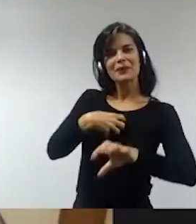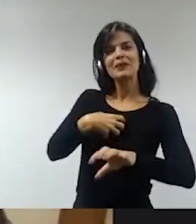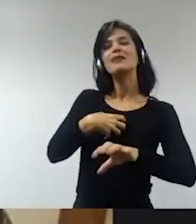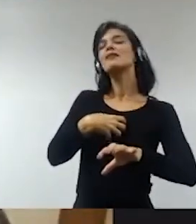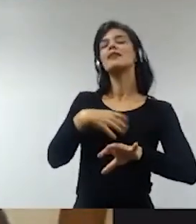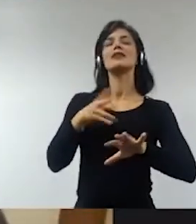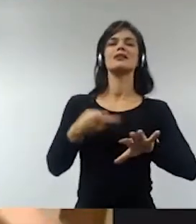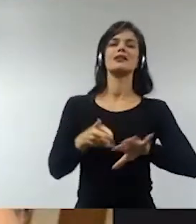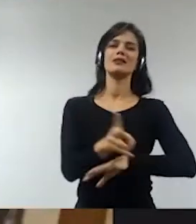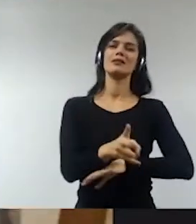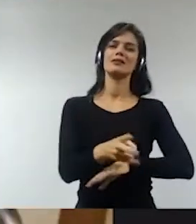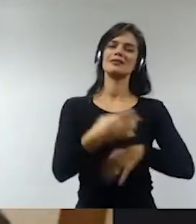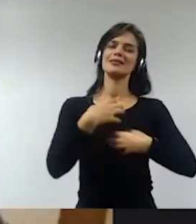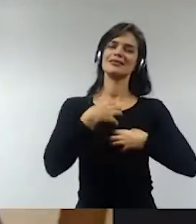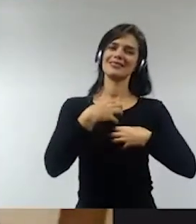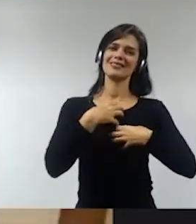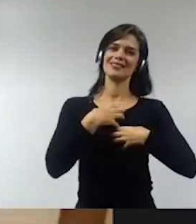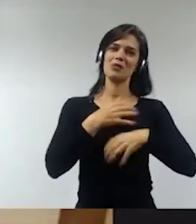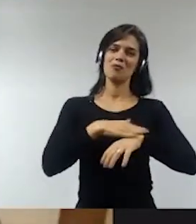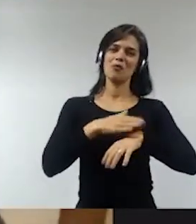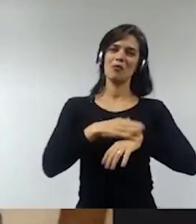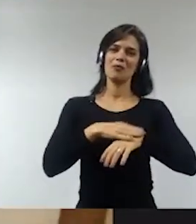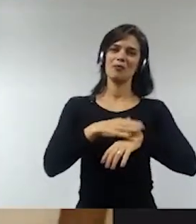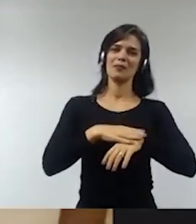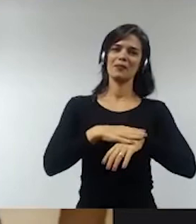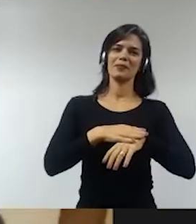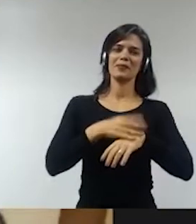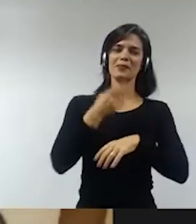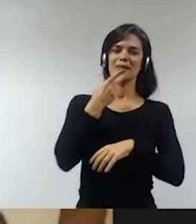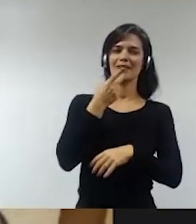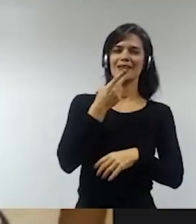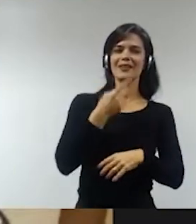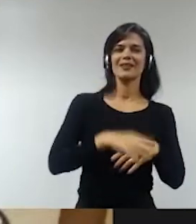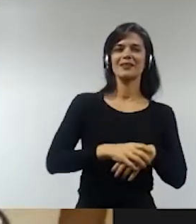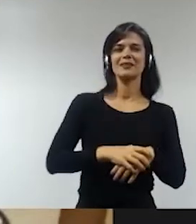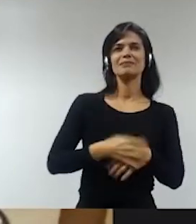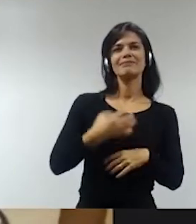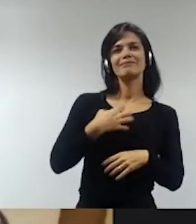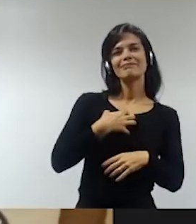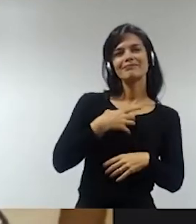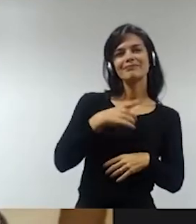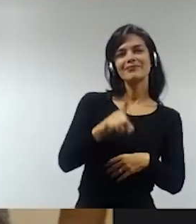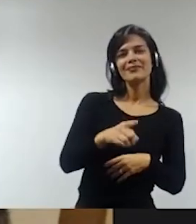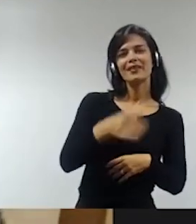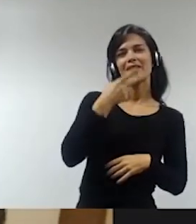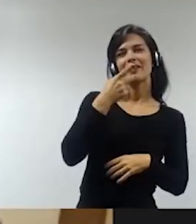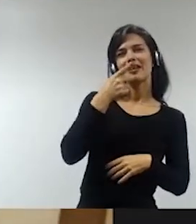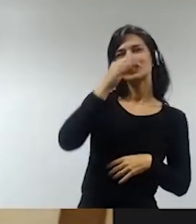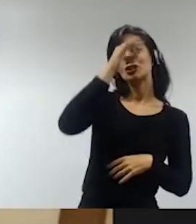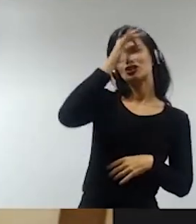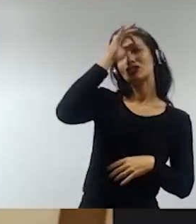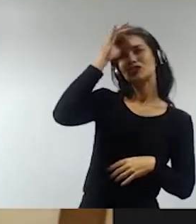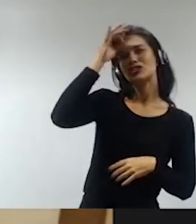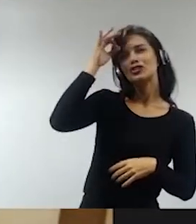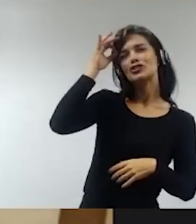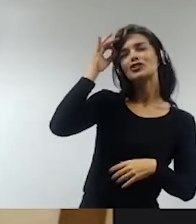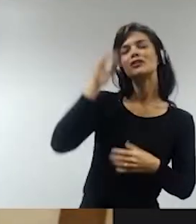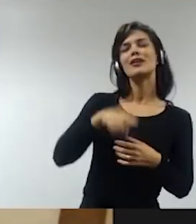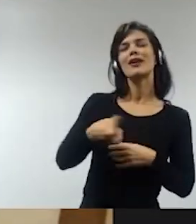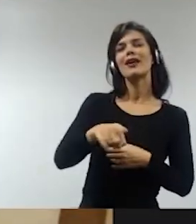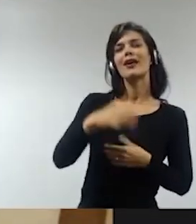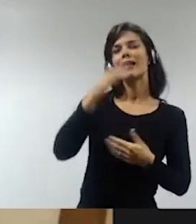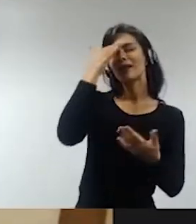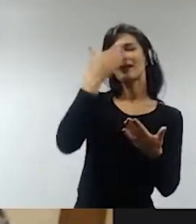e eu sempre sinto, quando falo, aquelas pessoas me olhando assim, ai meu Deus, como ela é ingênua, ela acredita em mediação